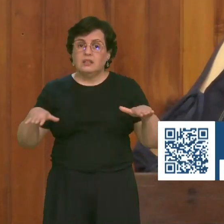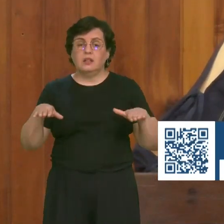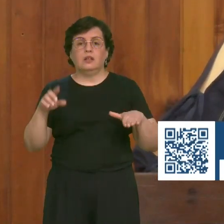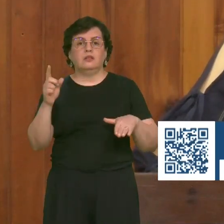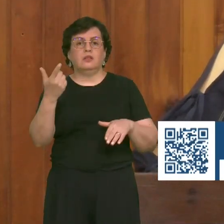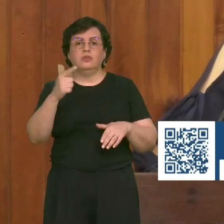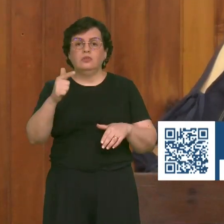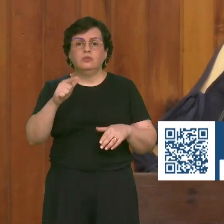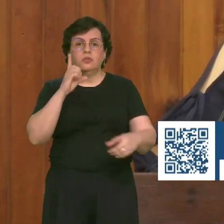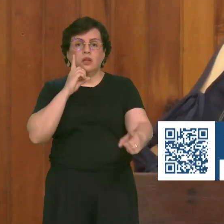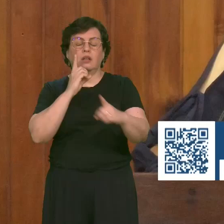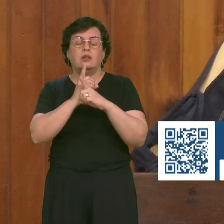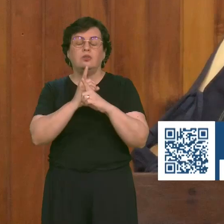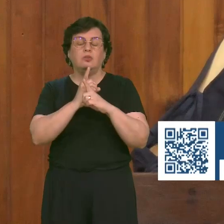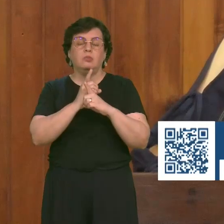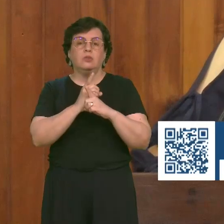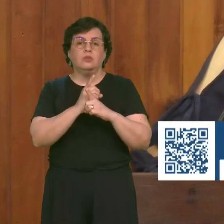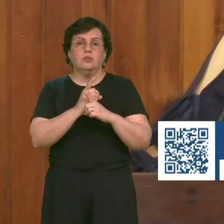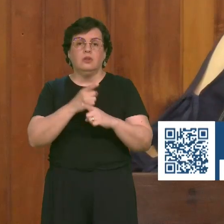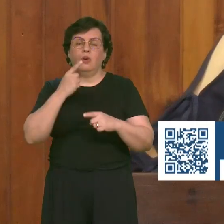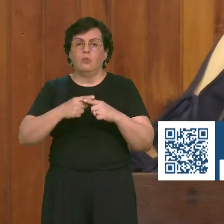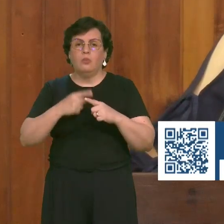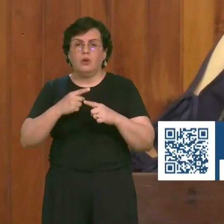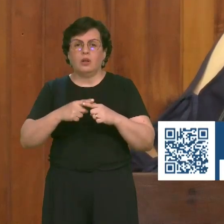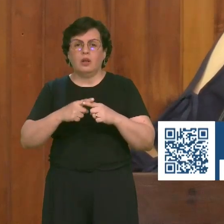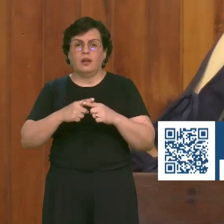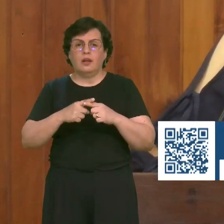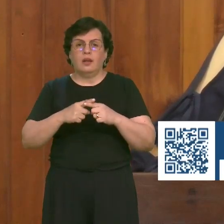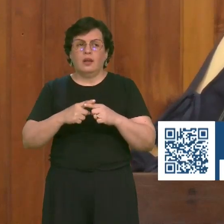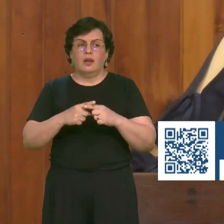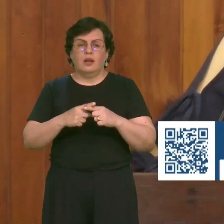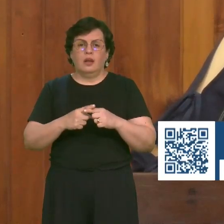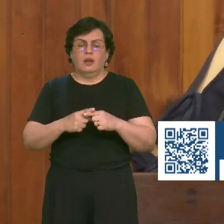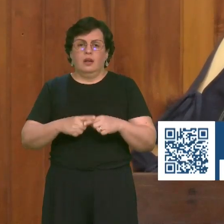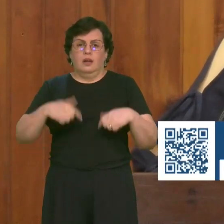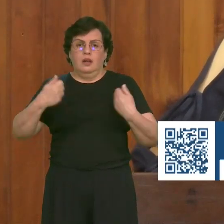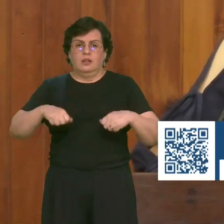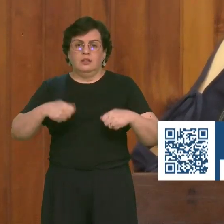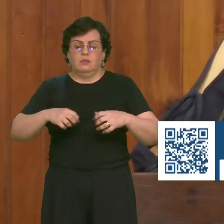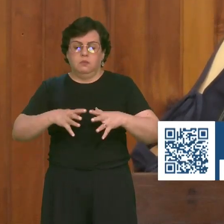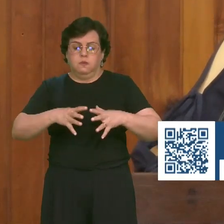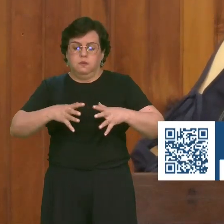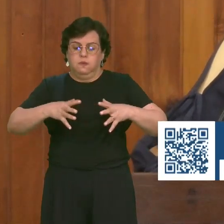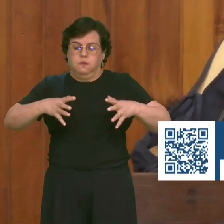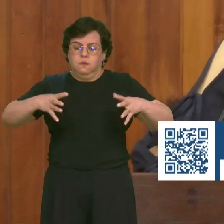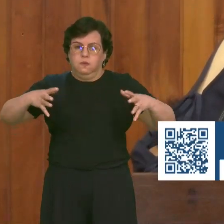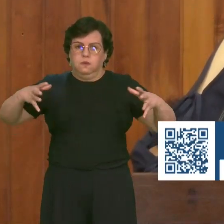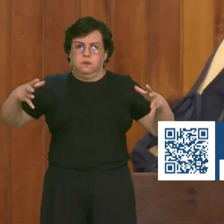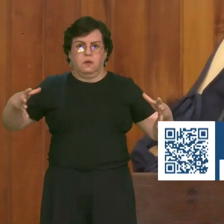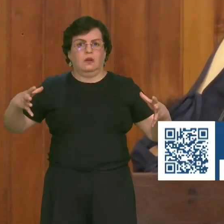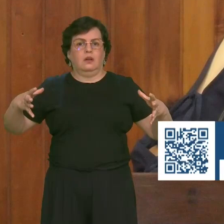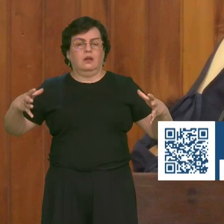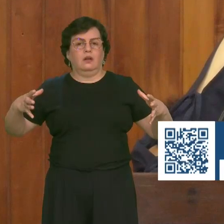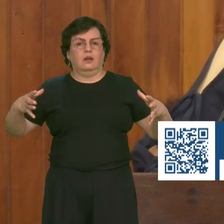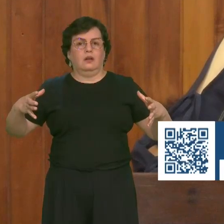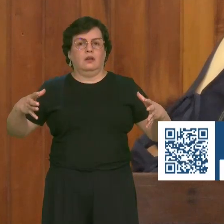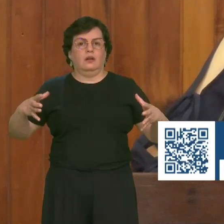atendida porque a demanda nas unidades de saúde estão grandes